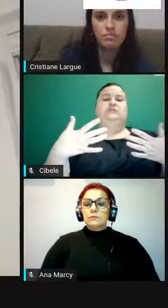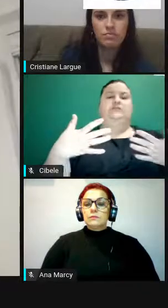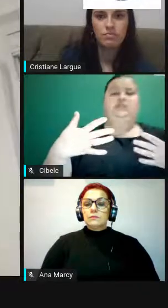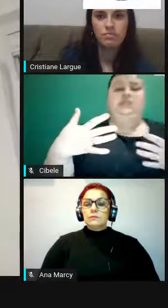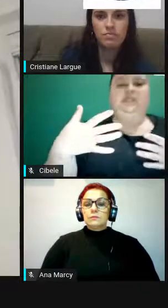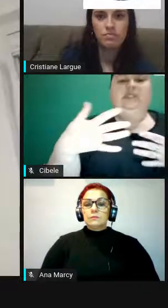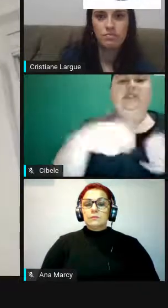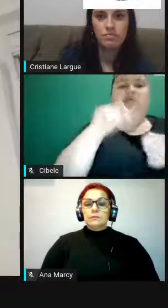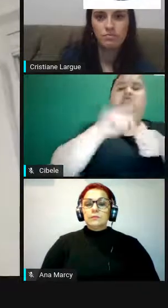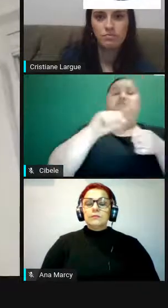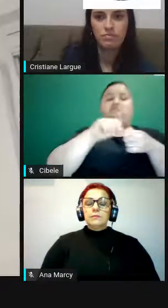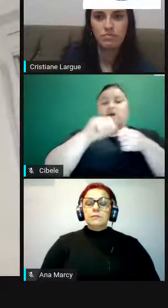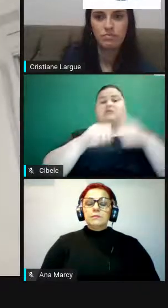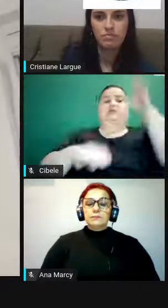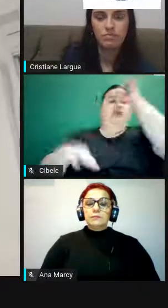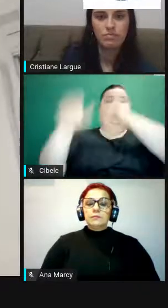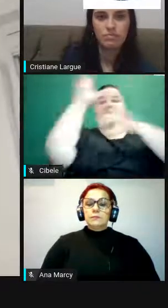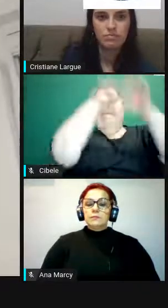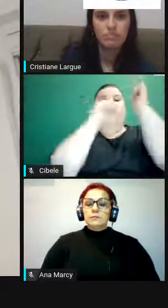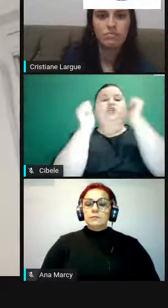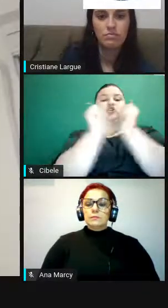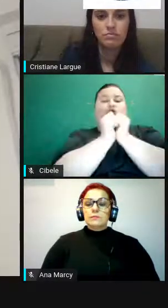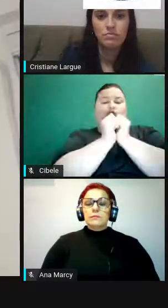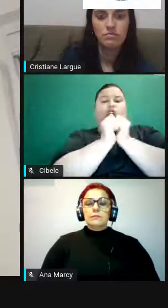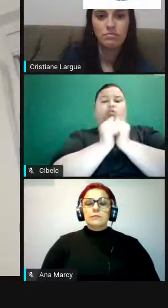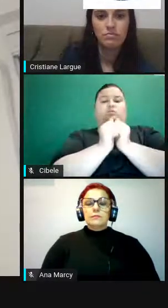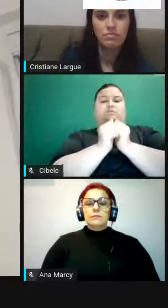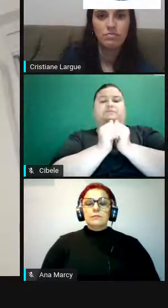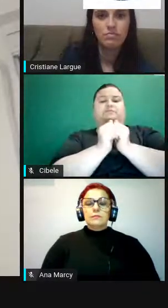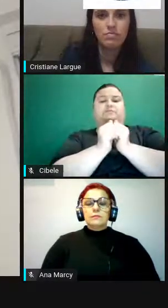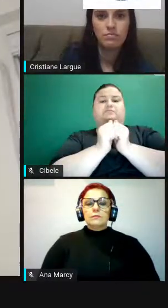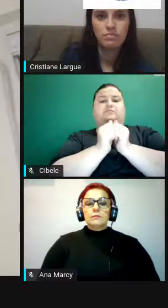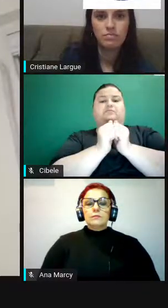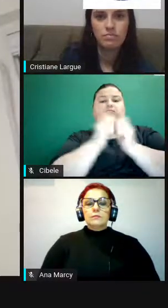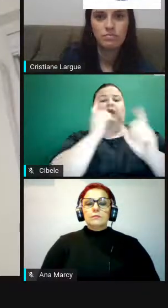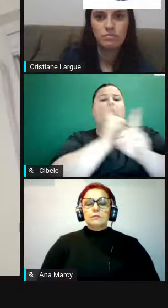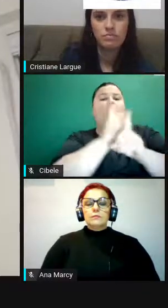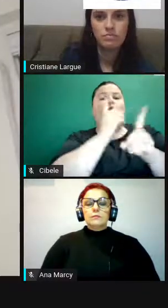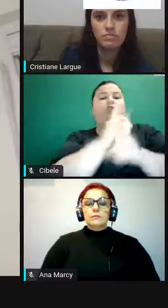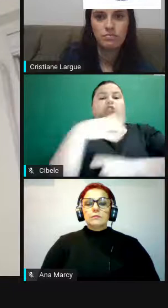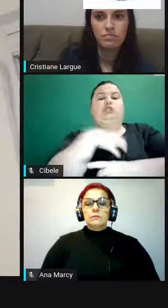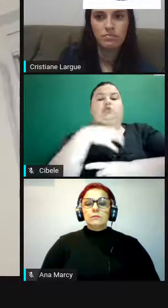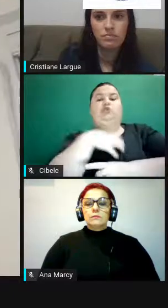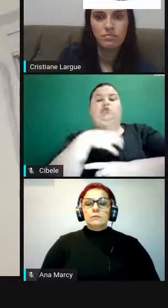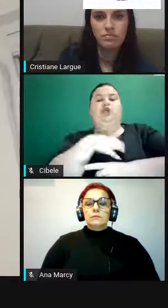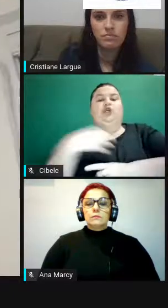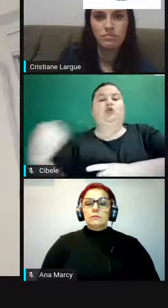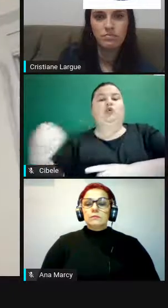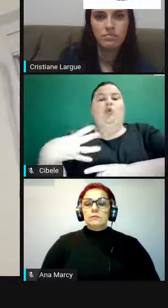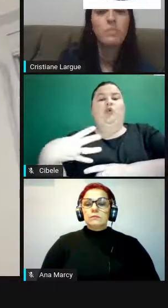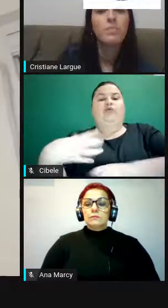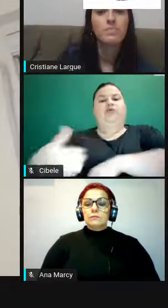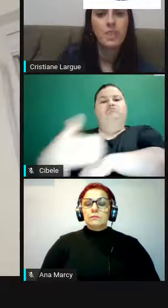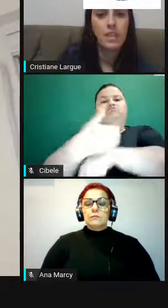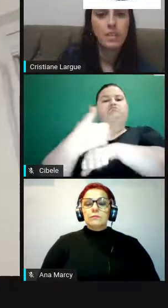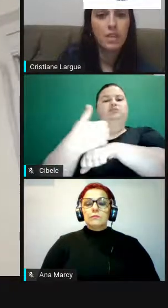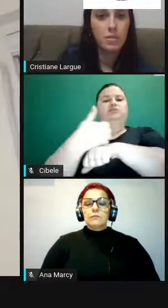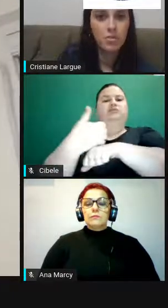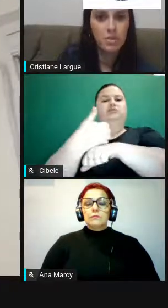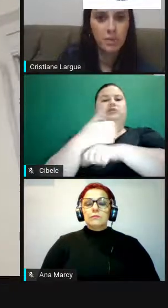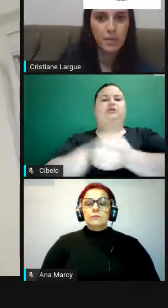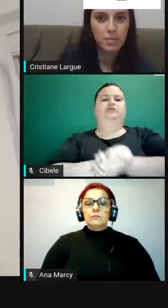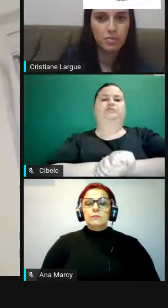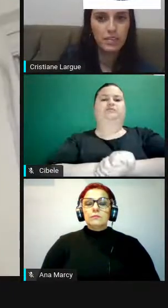fazendo a gente vai aprendendo também e Vai Abrindo espaço se encontrando novas maneiras de se colocar como o profissionais e eu